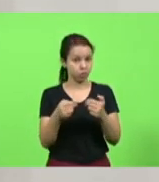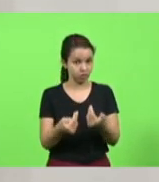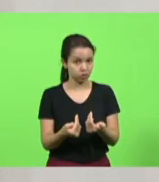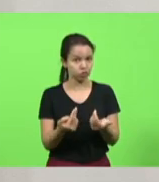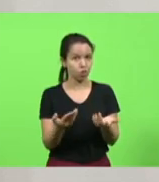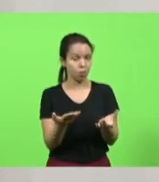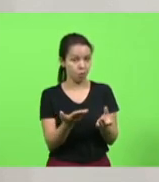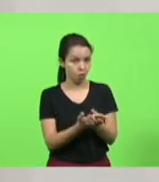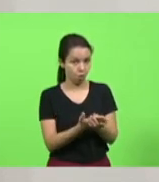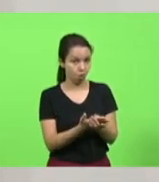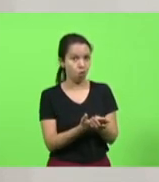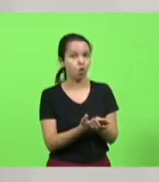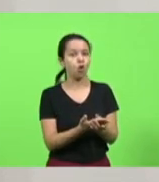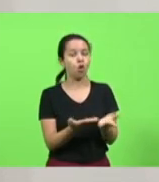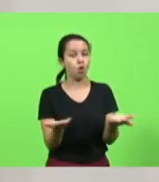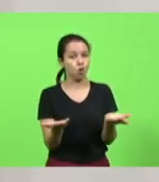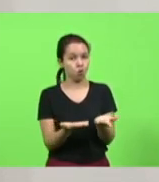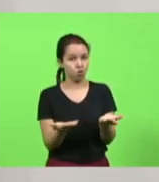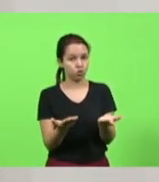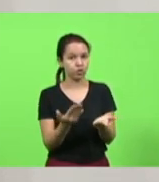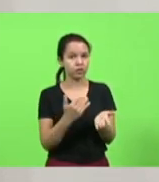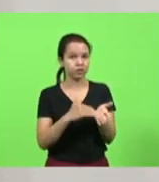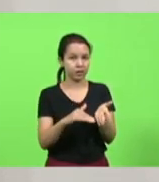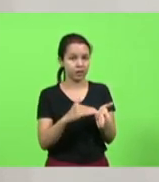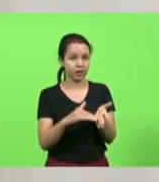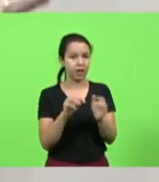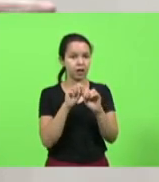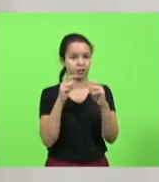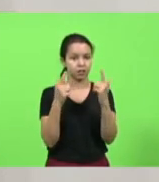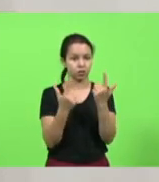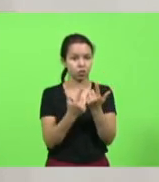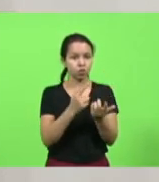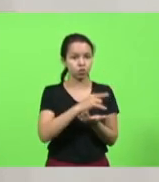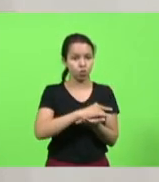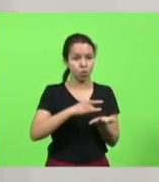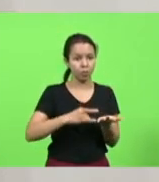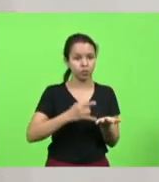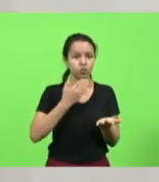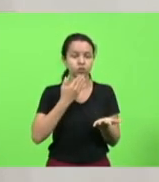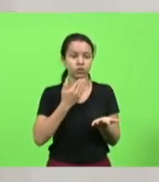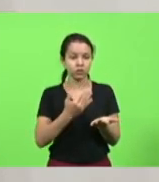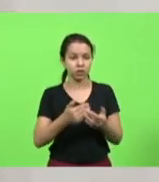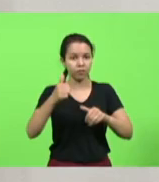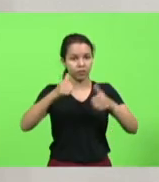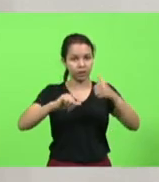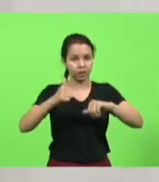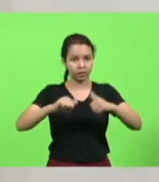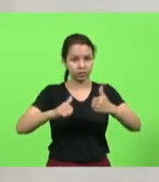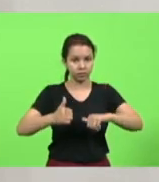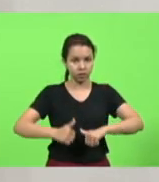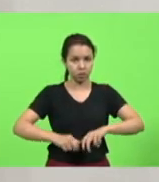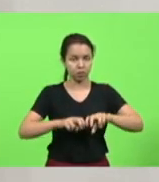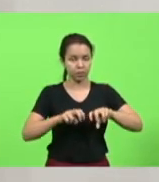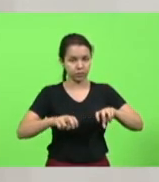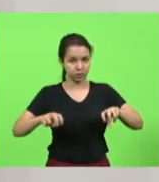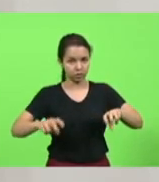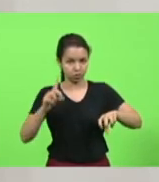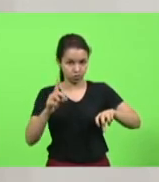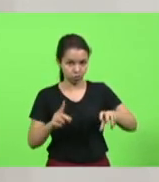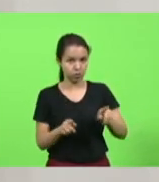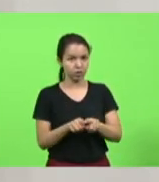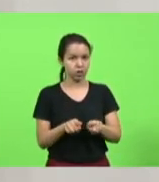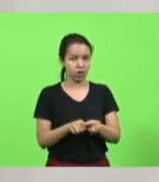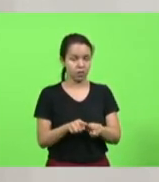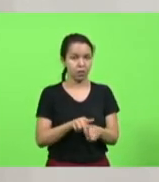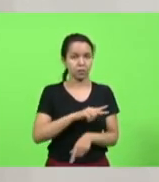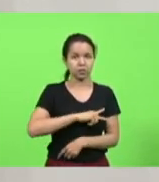dessa Casa, um documento solicitando a avaliação da mesa diretora e também do presidente, para que a gente possa evoluir